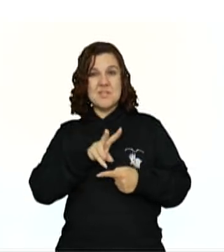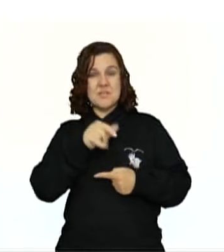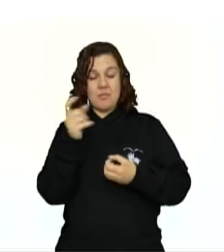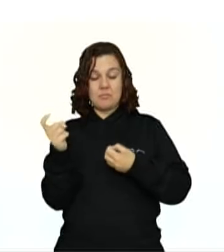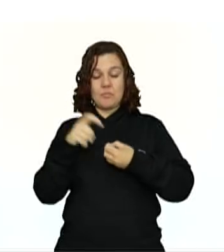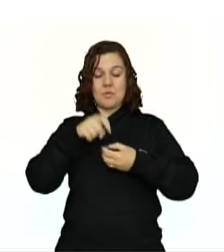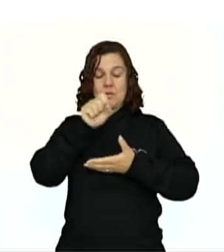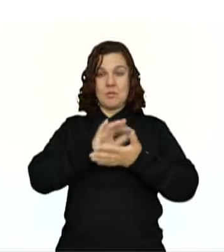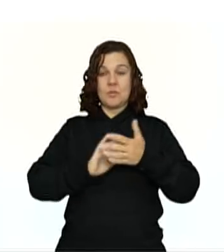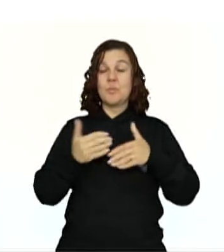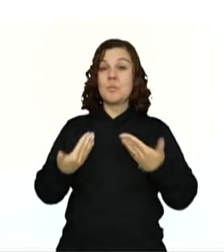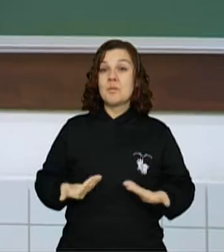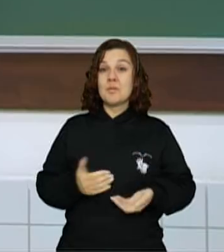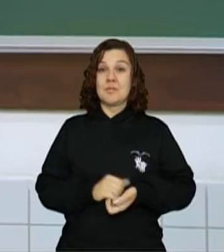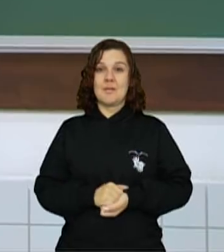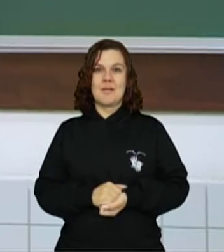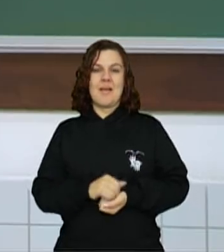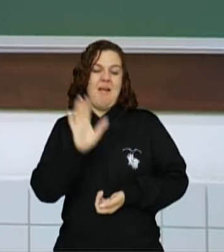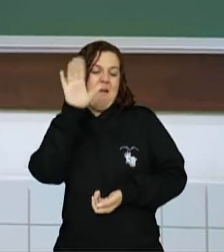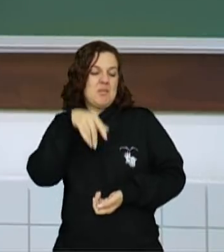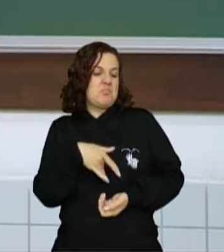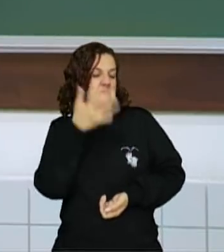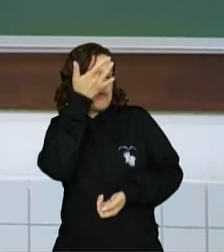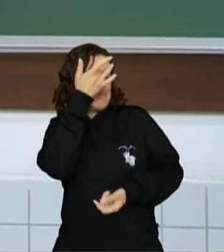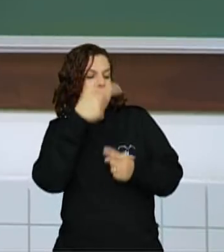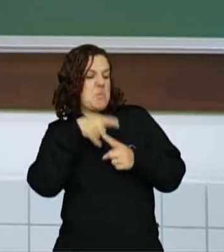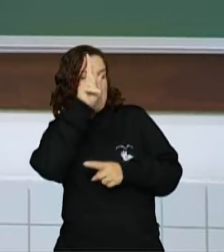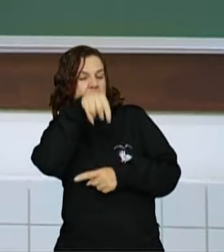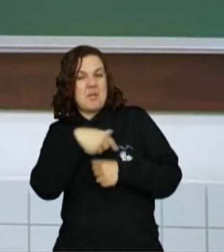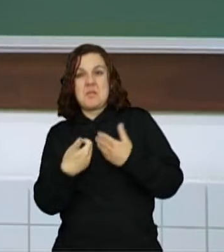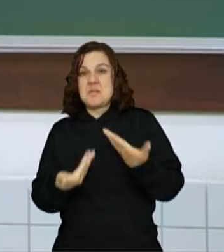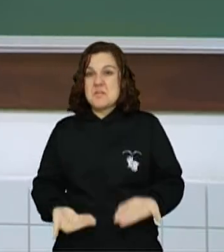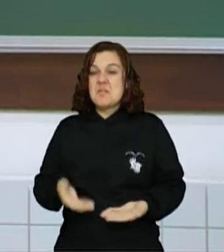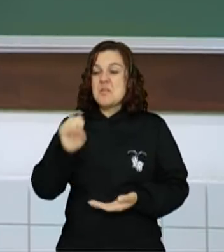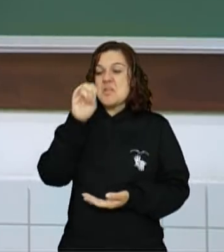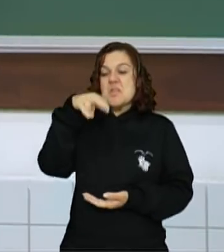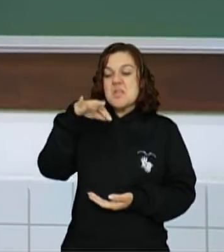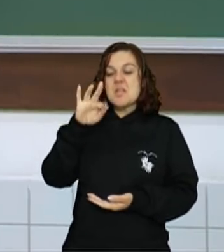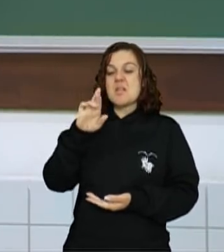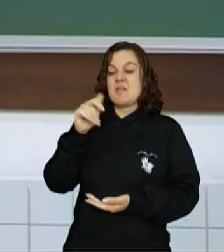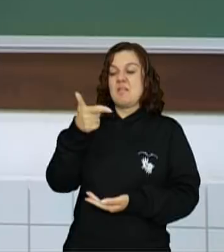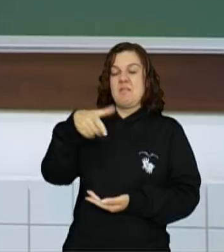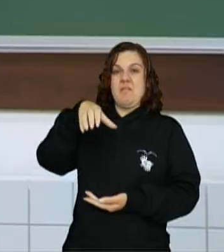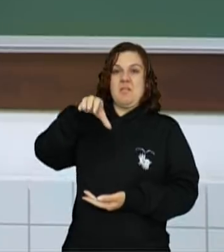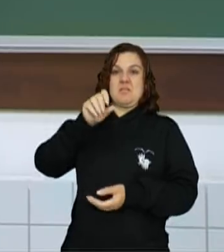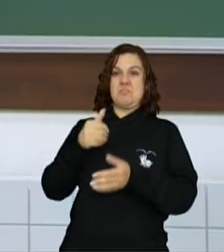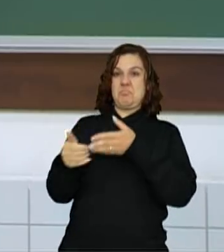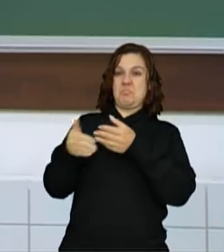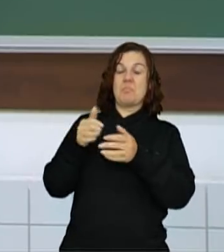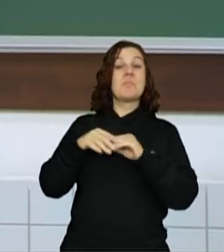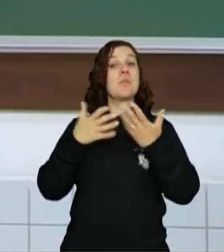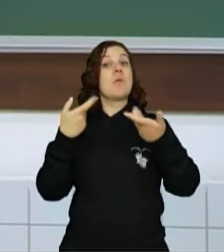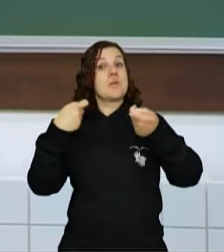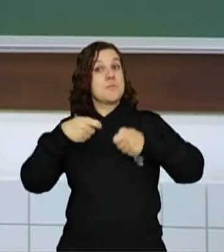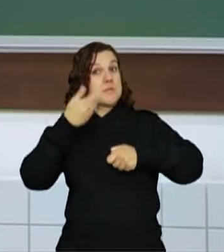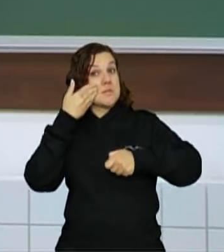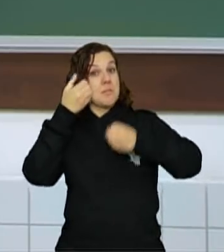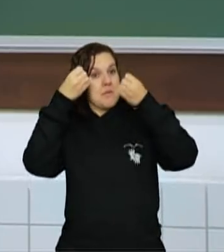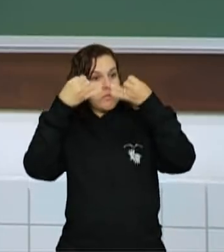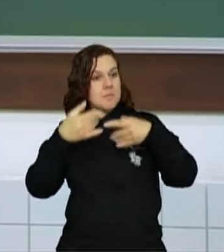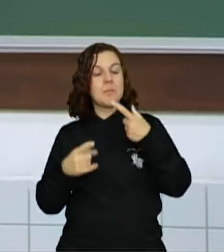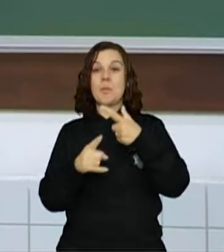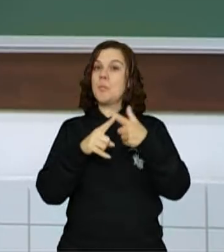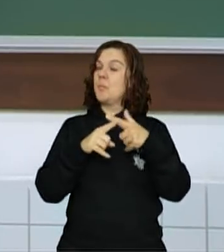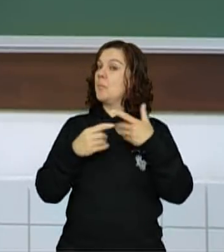esse conteúdo e o que vai acontecer? Eu não sei por que é infração, né? Então, a gente tem que saber explicar